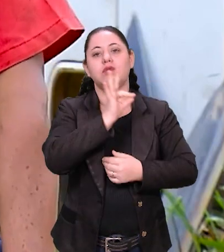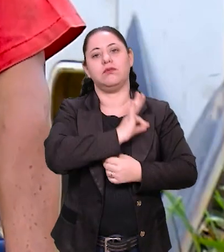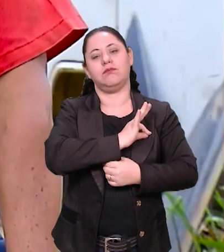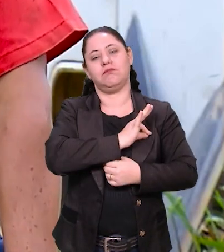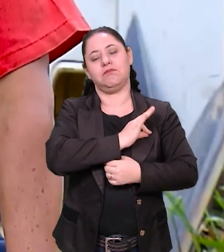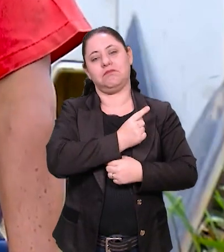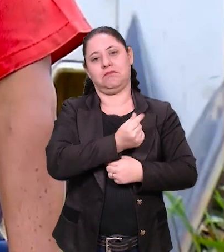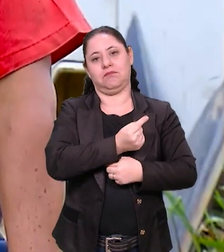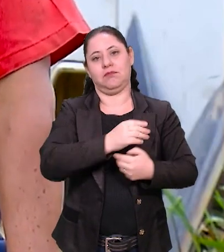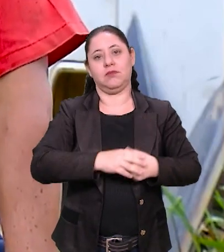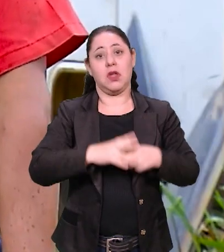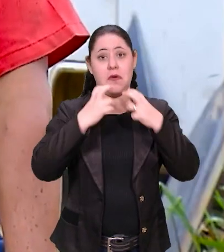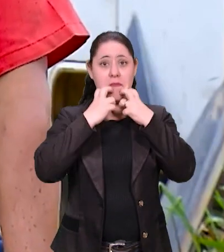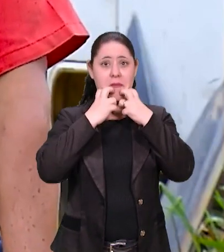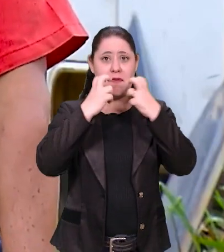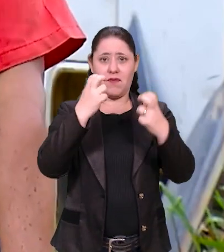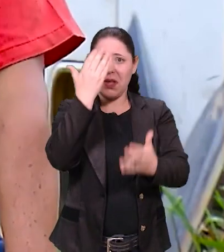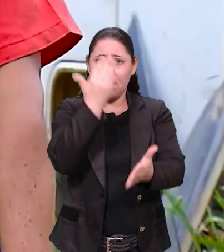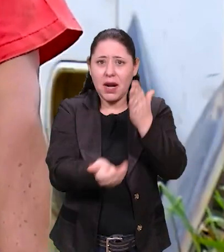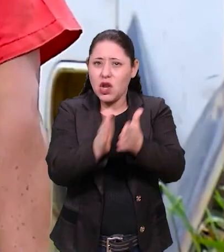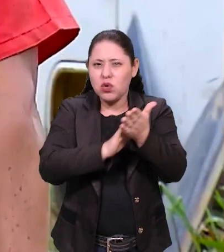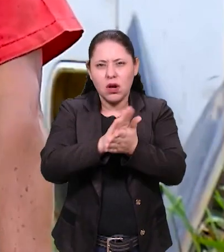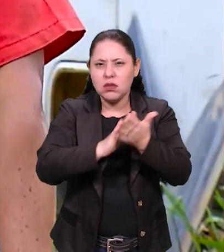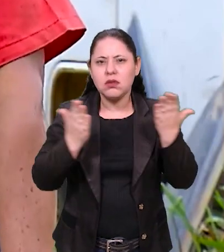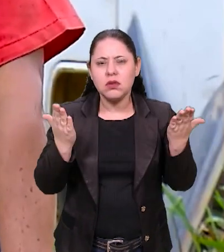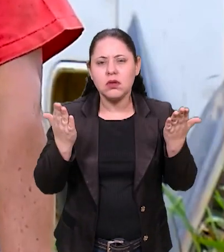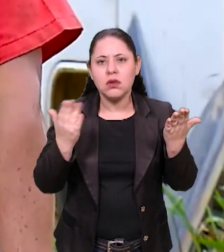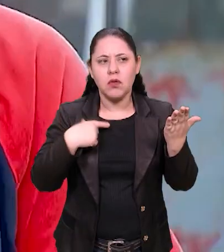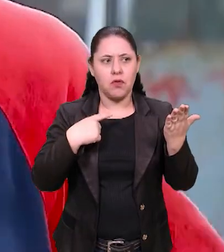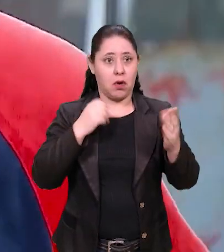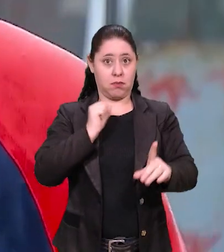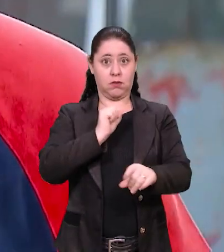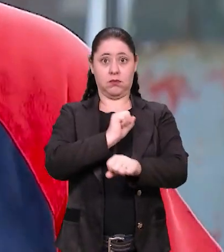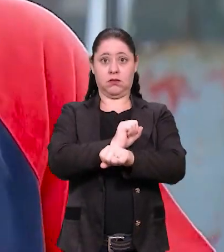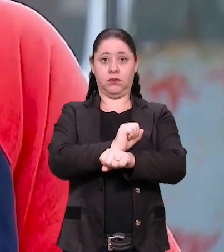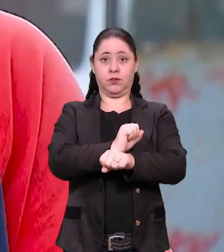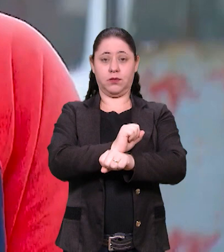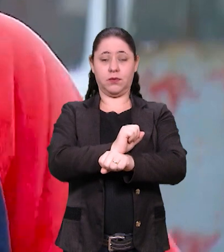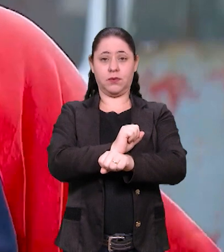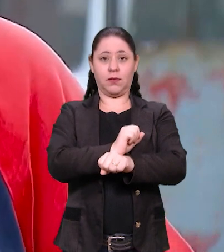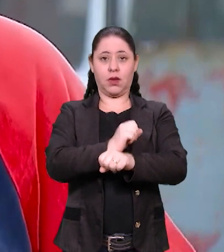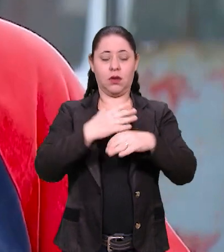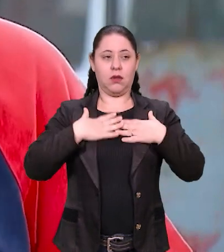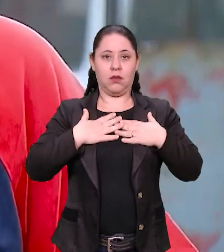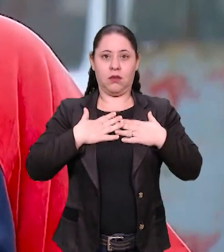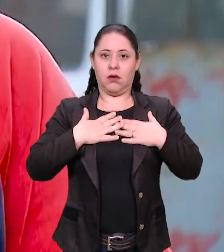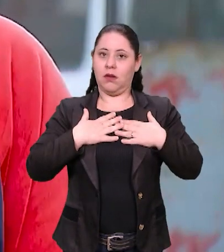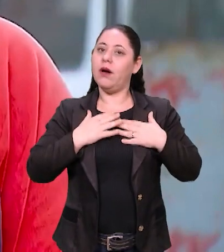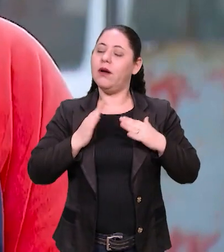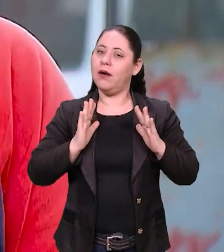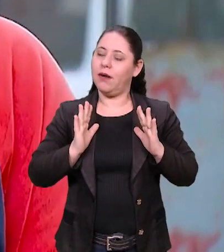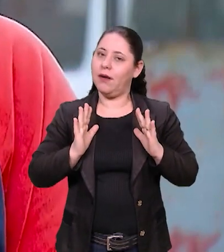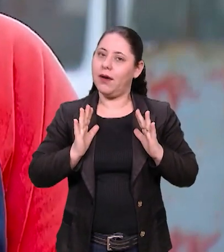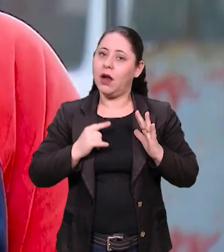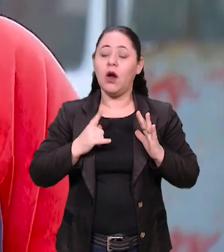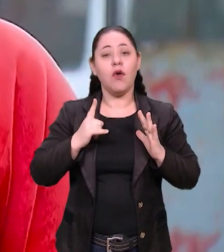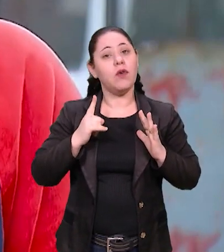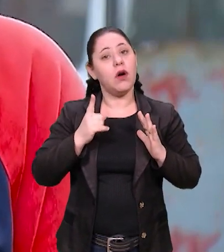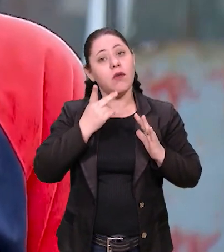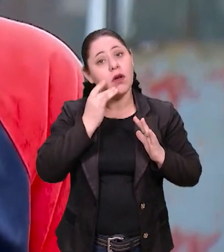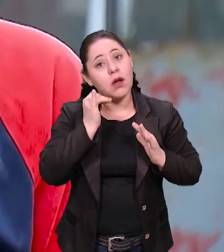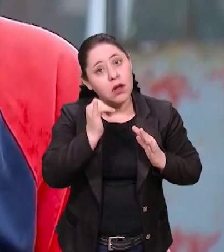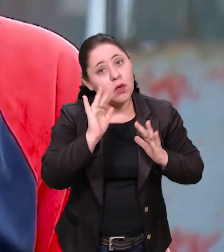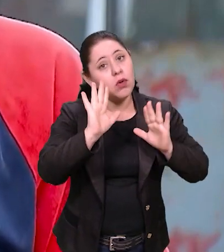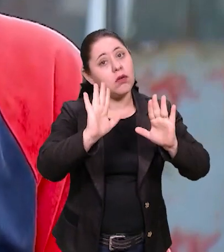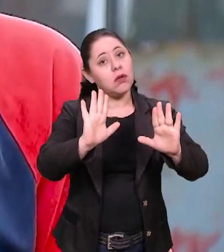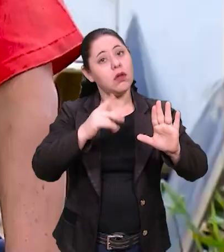perdido o dinheiro. Aí eu gritei com ele, você não perdeu nada? Aí ele parou. Ele deu aquele susto e parou, né? Aí eu peguei